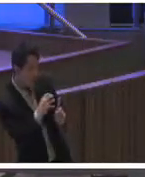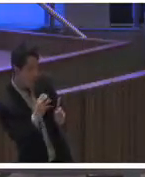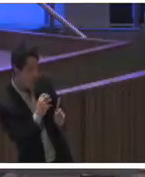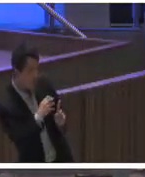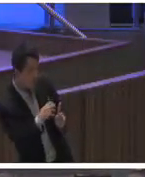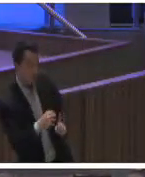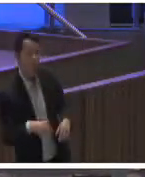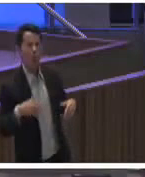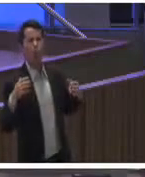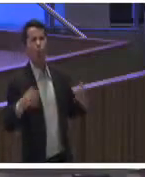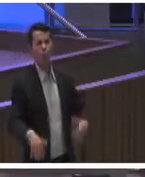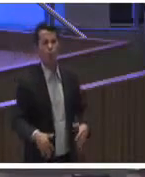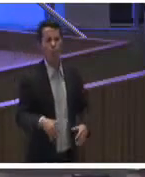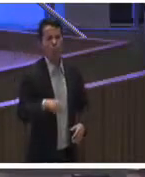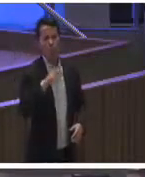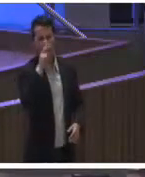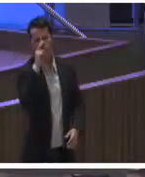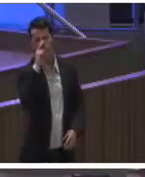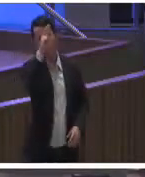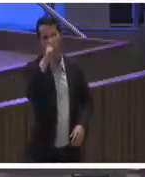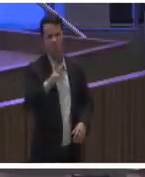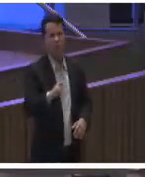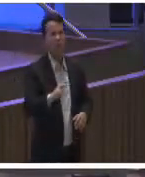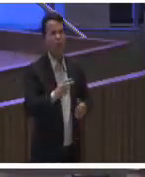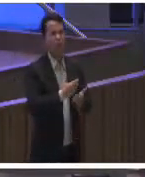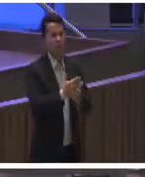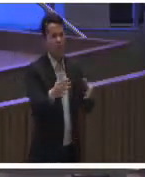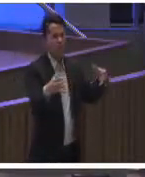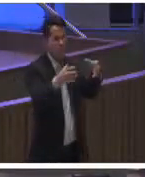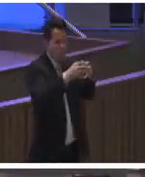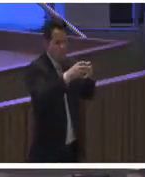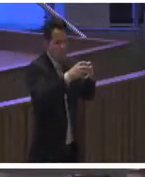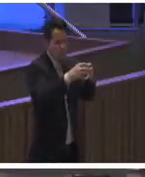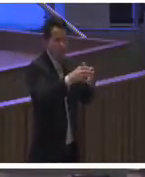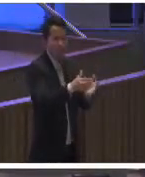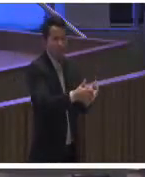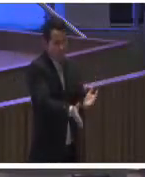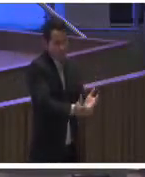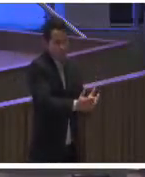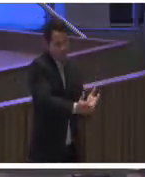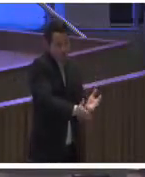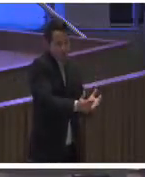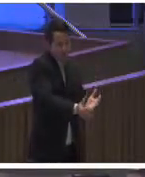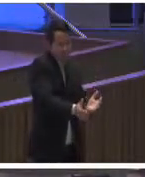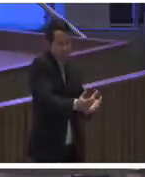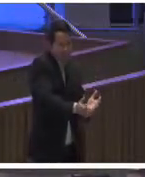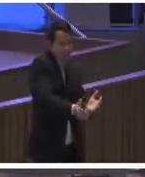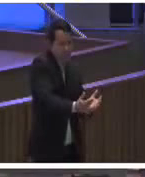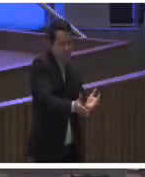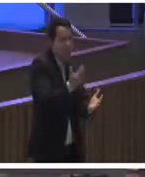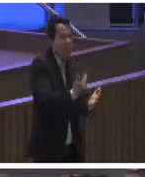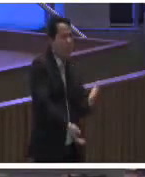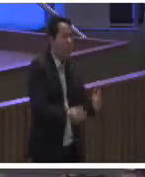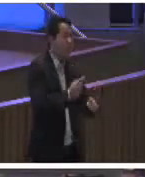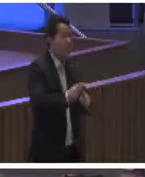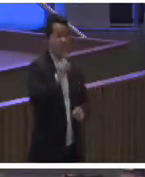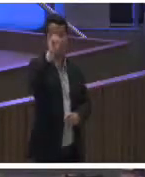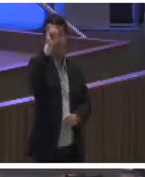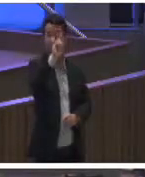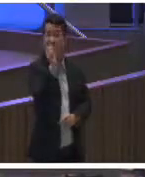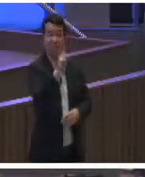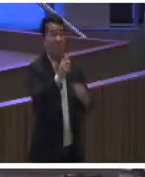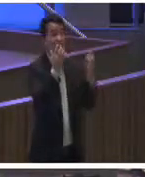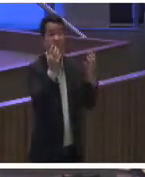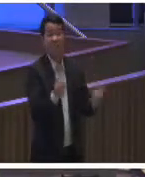ser só sobre ela, vem sobre toda a comunidade, porque Deus não tolera